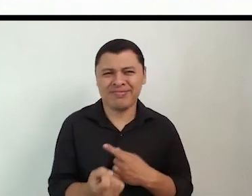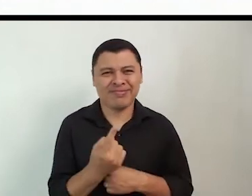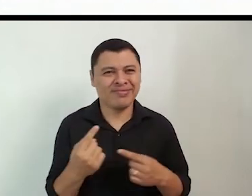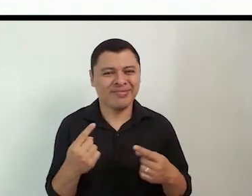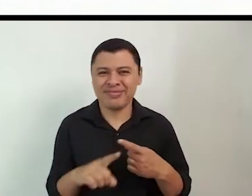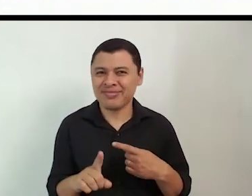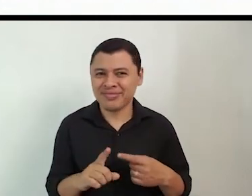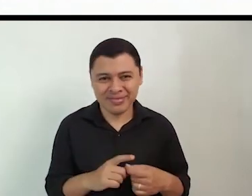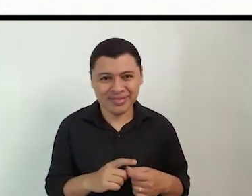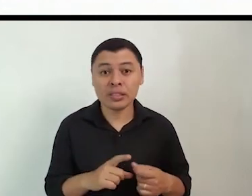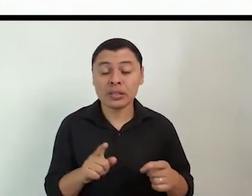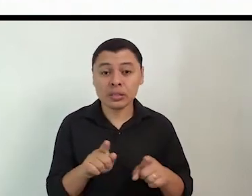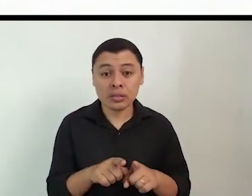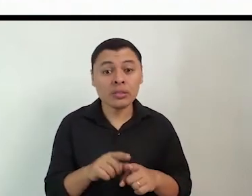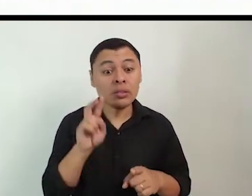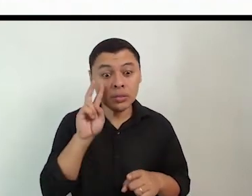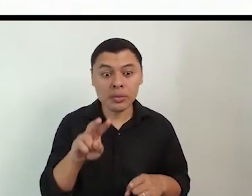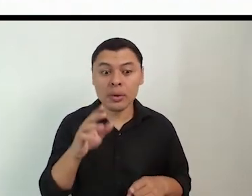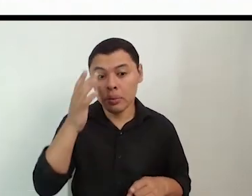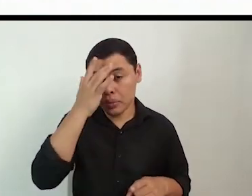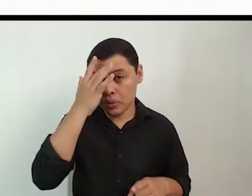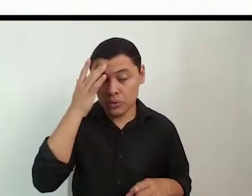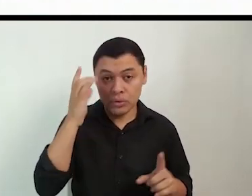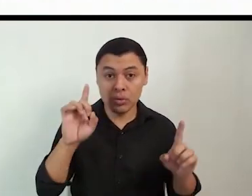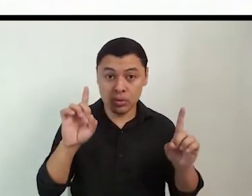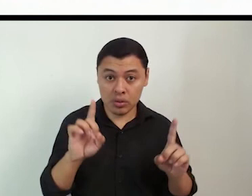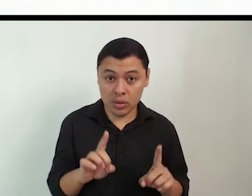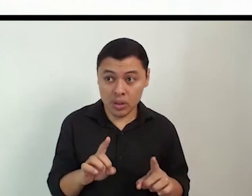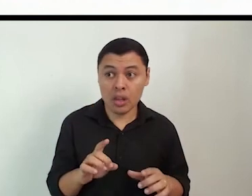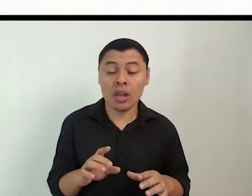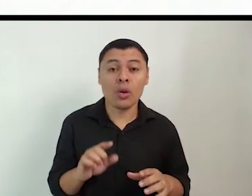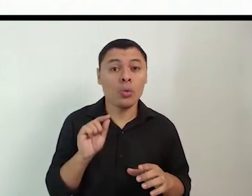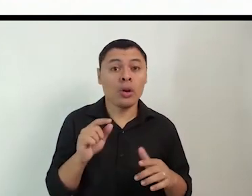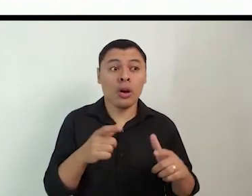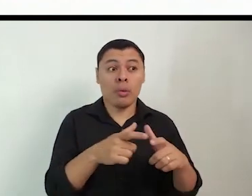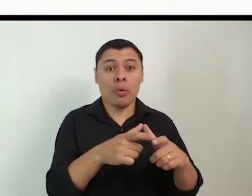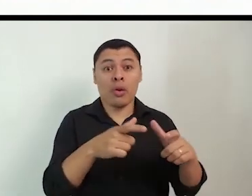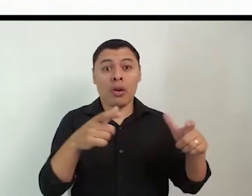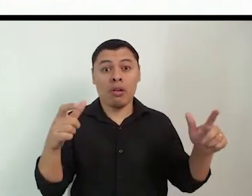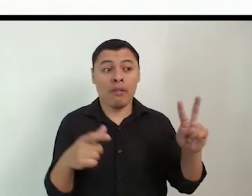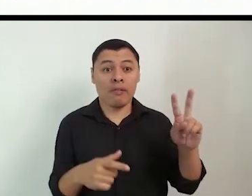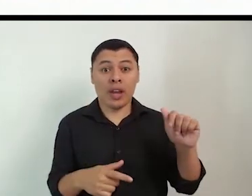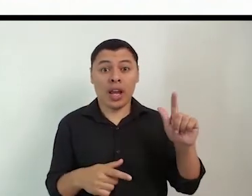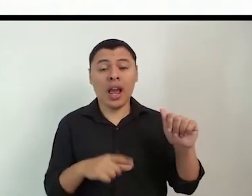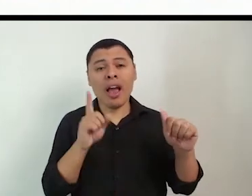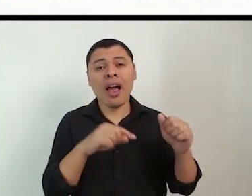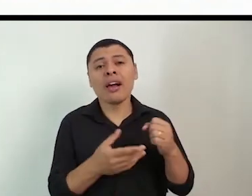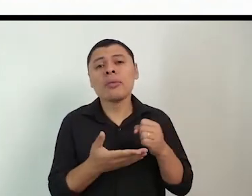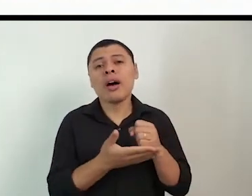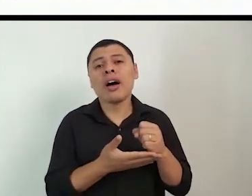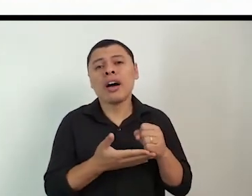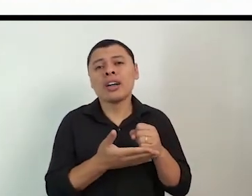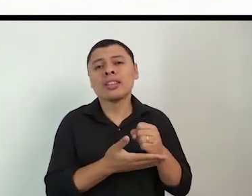E a gente vê muito também com pessoas com deficiência que a maioria das vagas, elas são de iniciantes. E você não tem